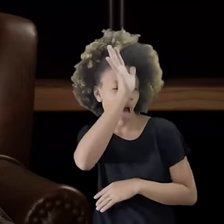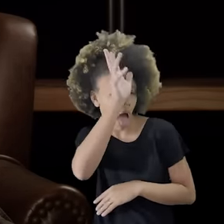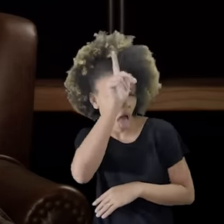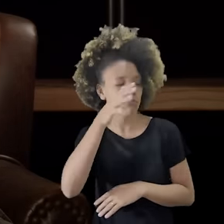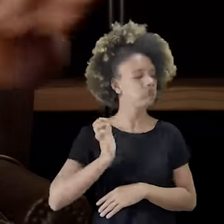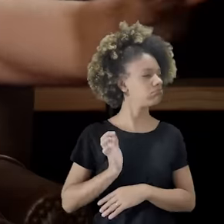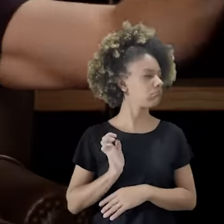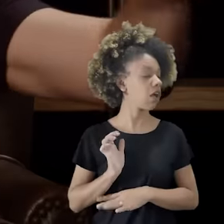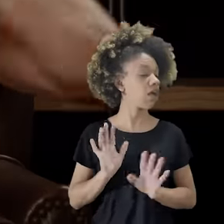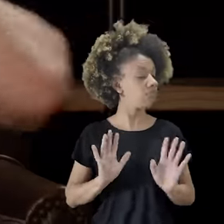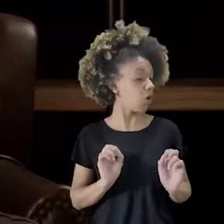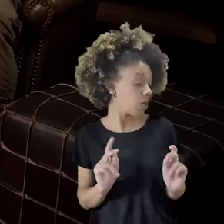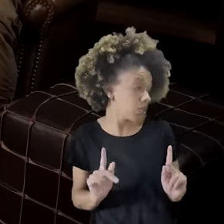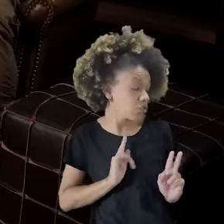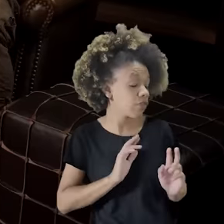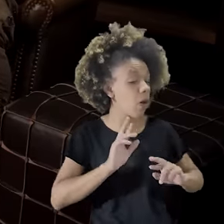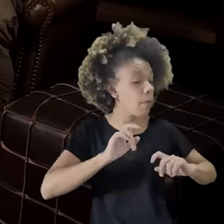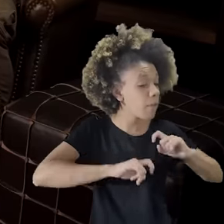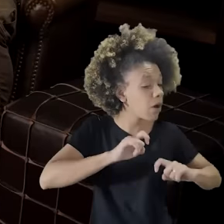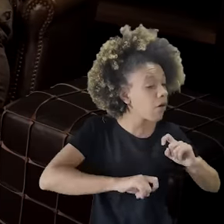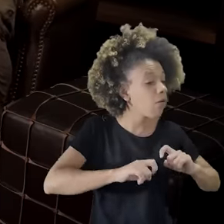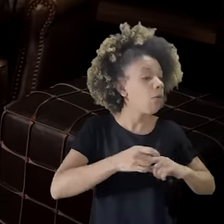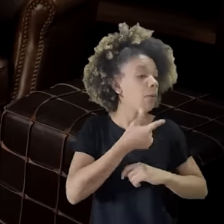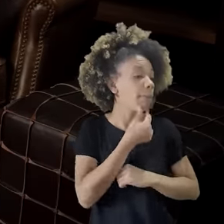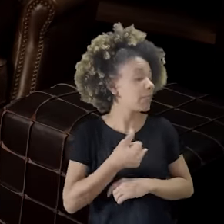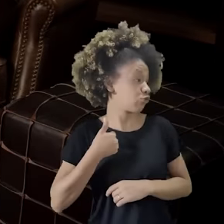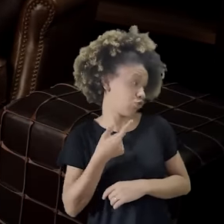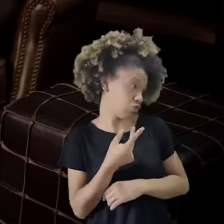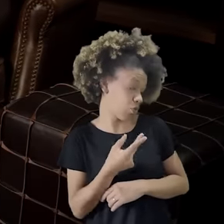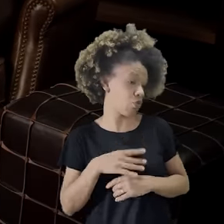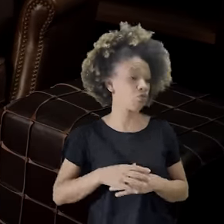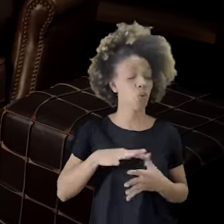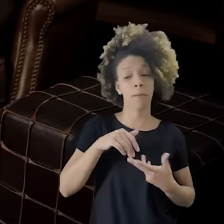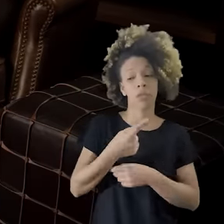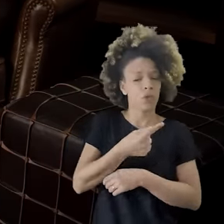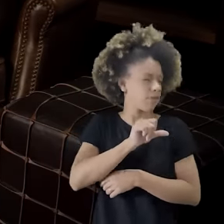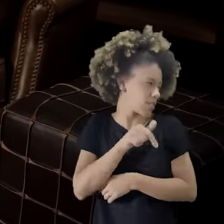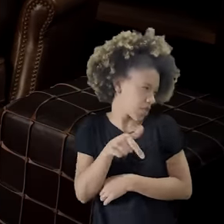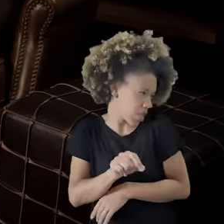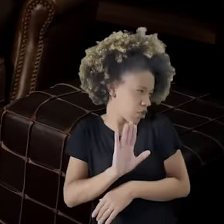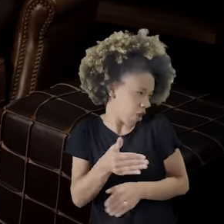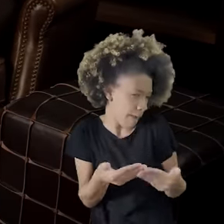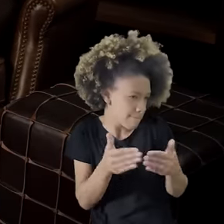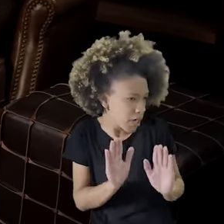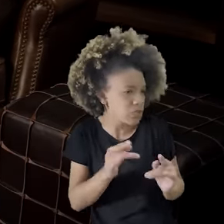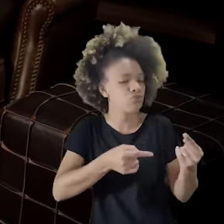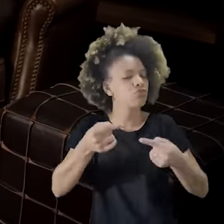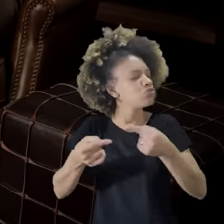não sei o quê sou gay Então beleza tive uma relação sexual com um menino de 12 anos o mundo ali nos anos 70 já estava abrindo